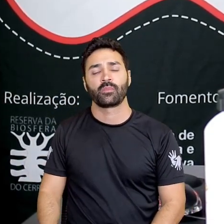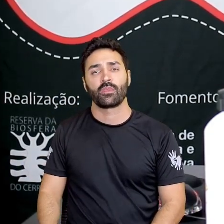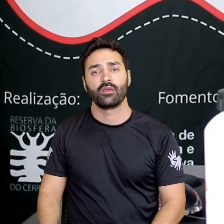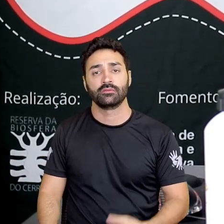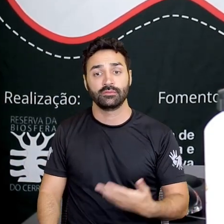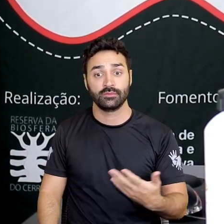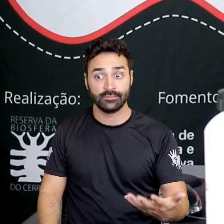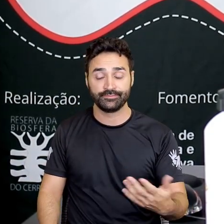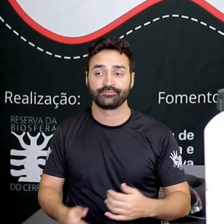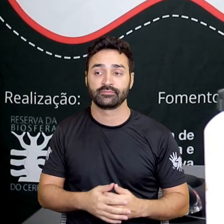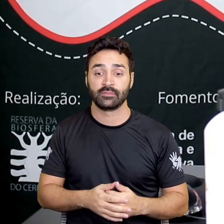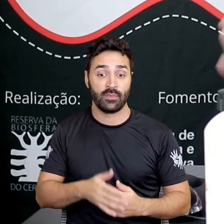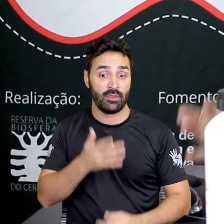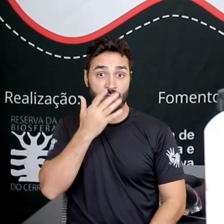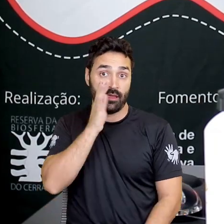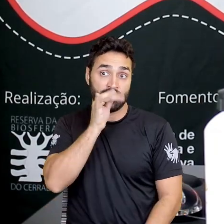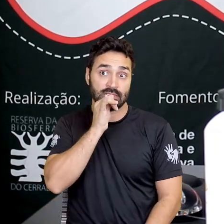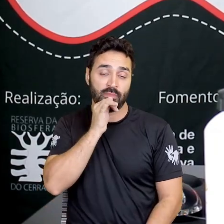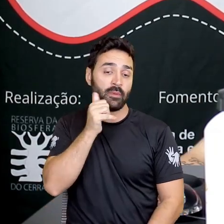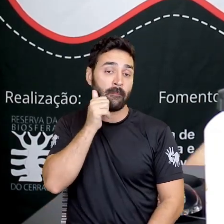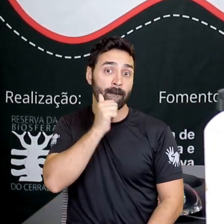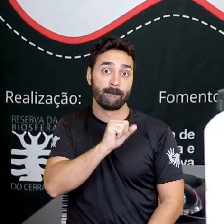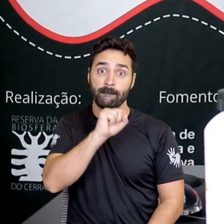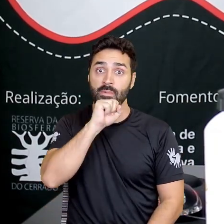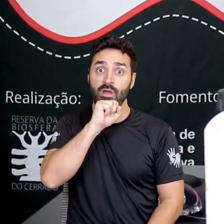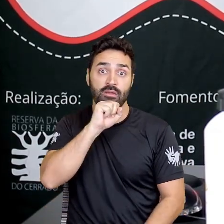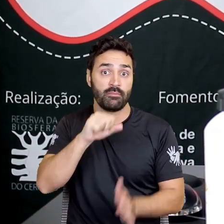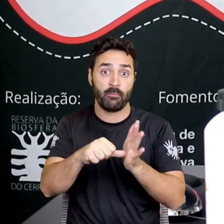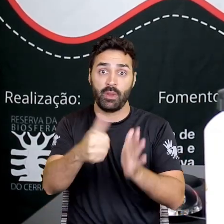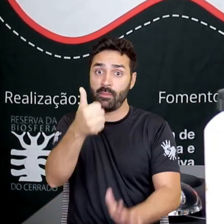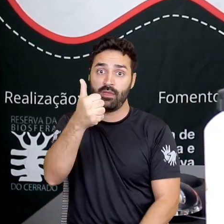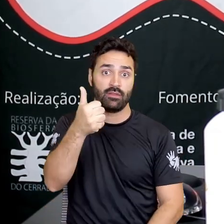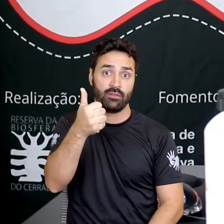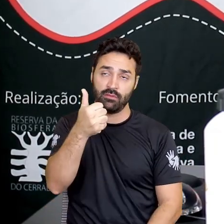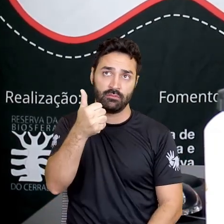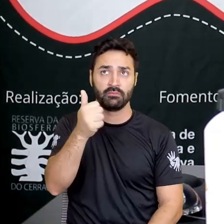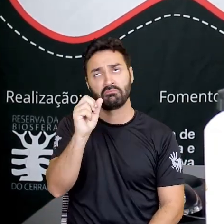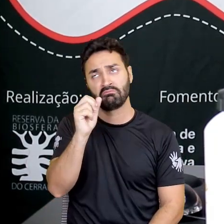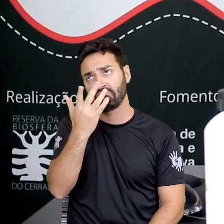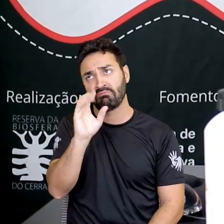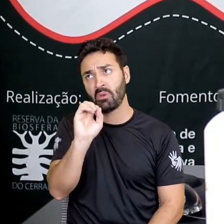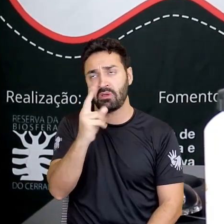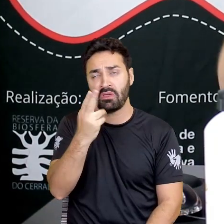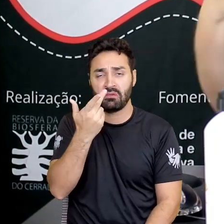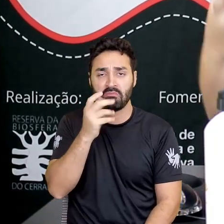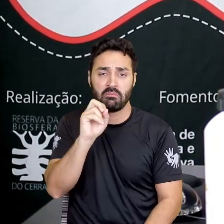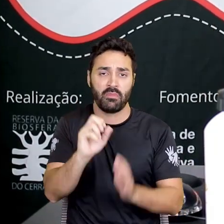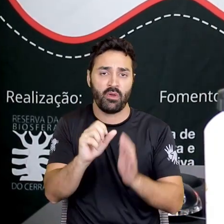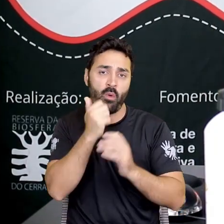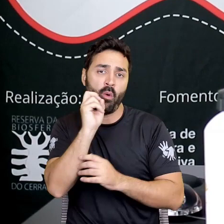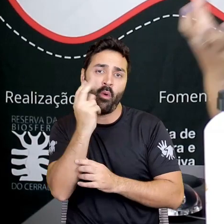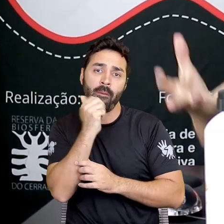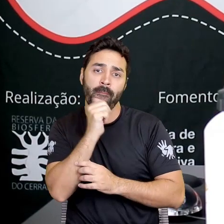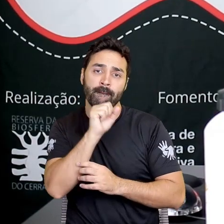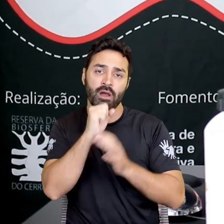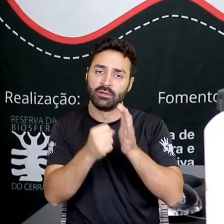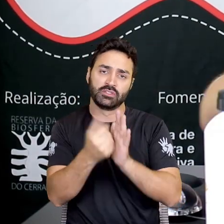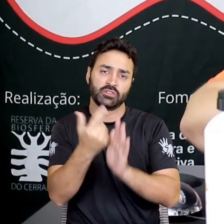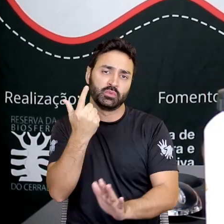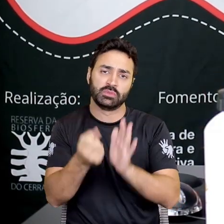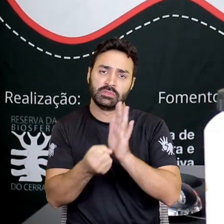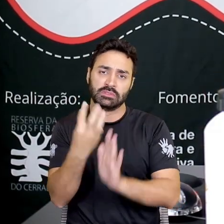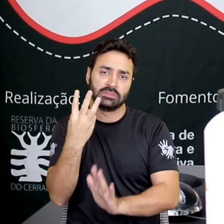mãe de primeira viagem, a grande maioria, né? Ou que não seja, mas que tá ali, sensível por aquele momento